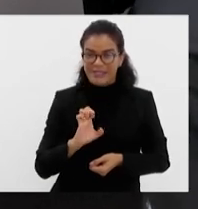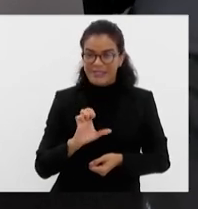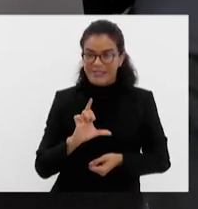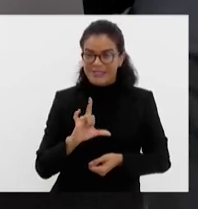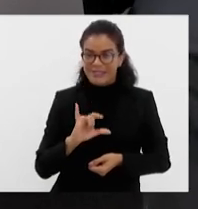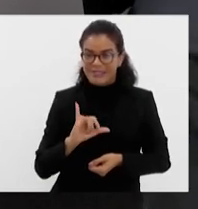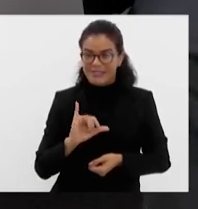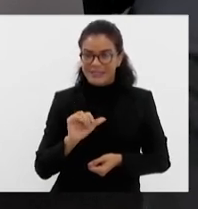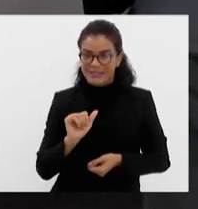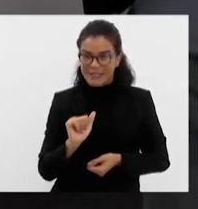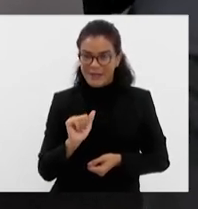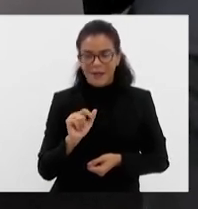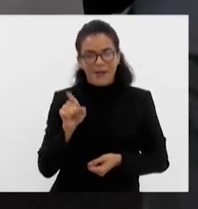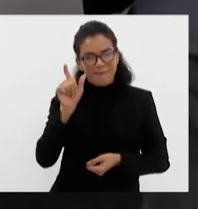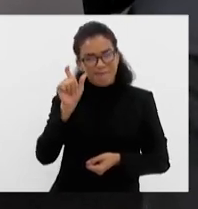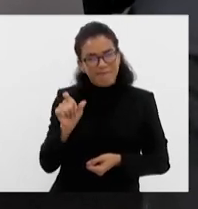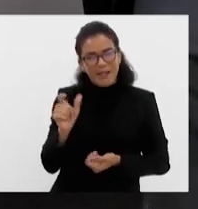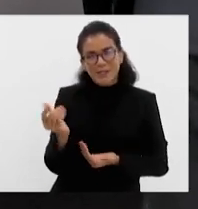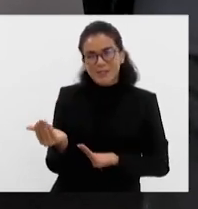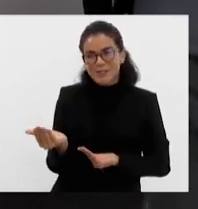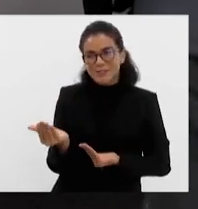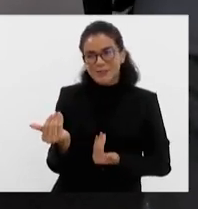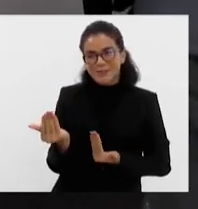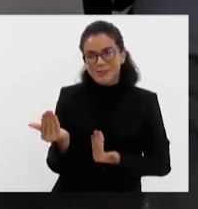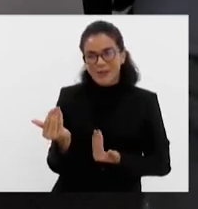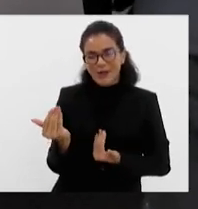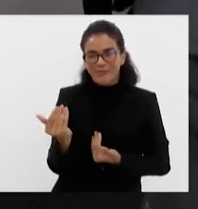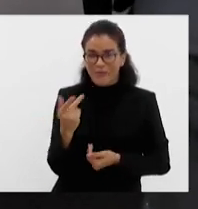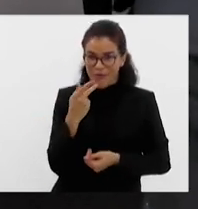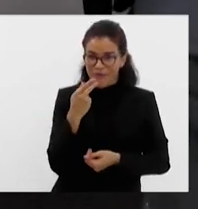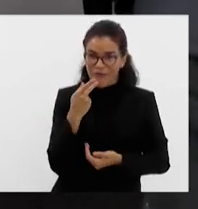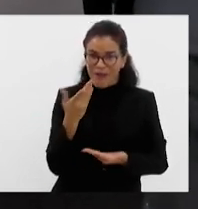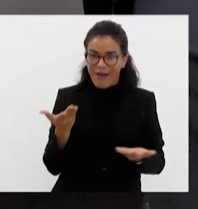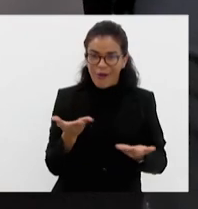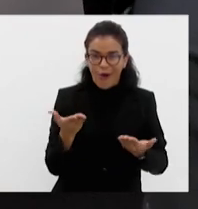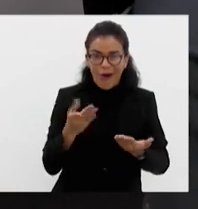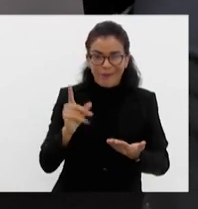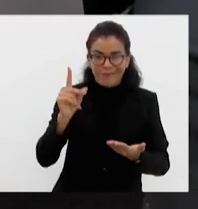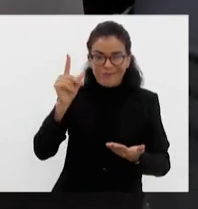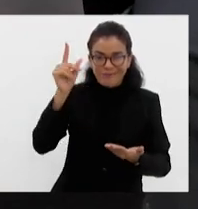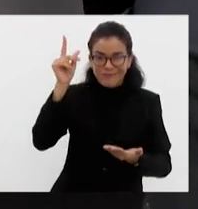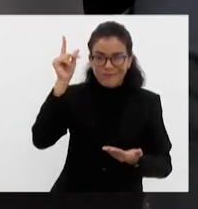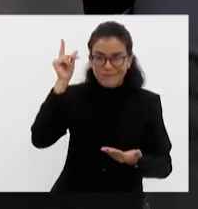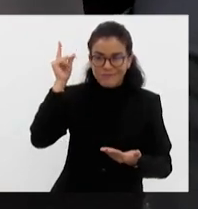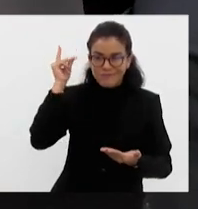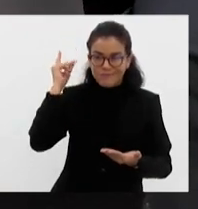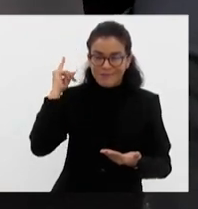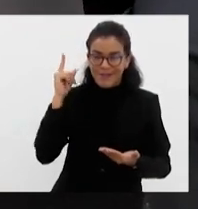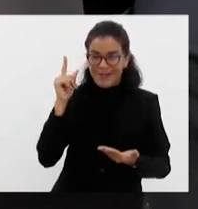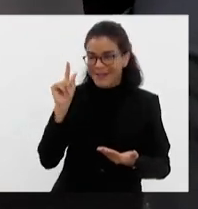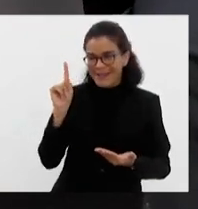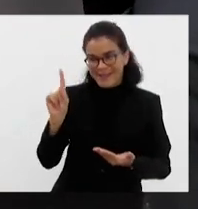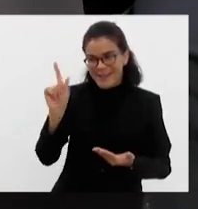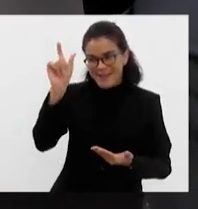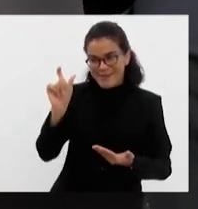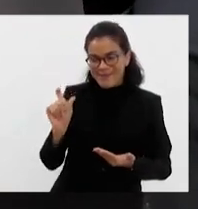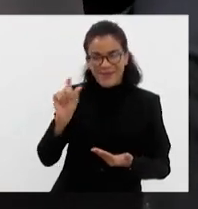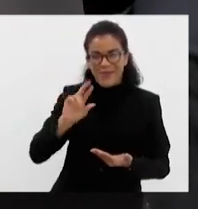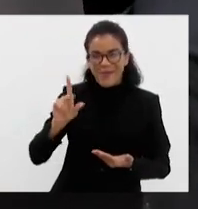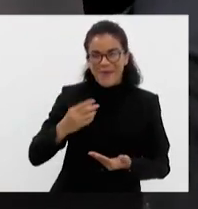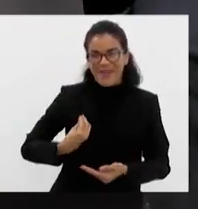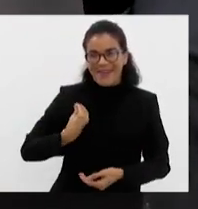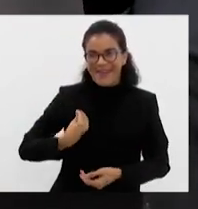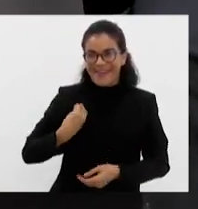ainda é muito jovem. Então, vou falar fatos muito antigos, quando ela ainda não era nascida.